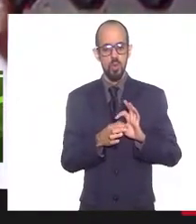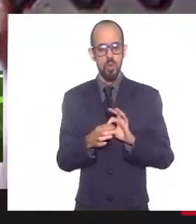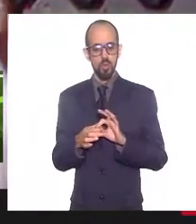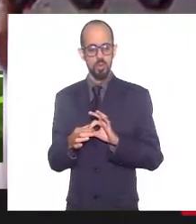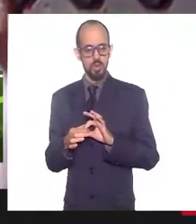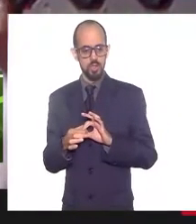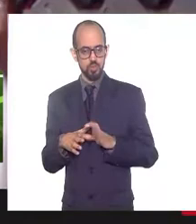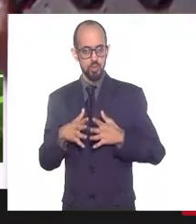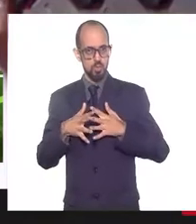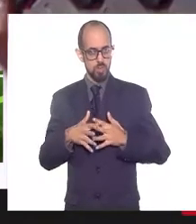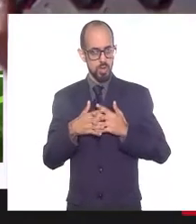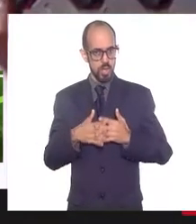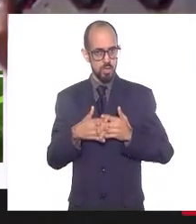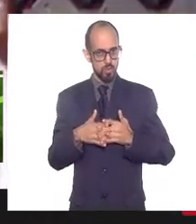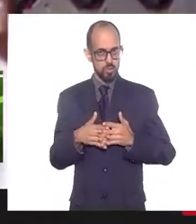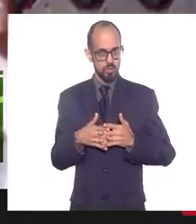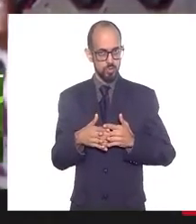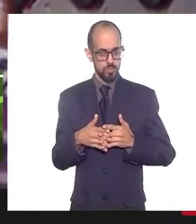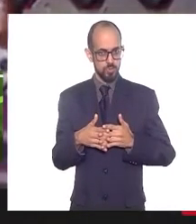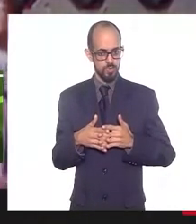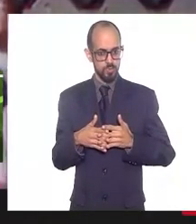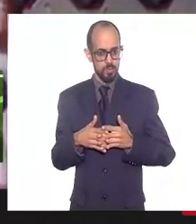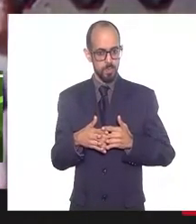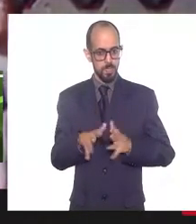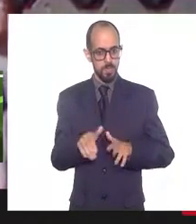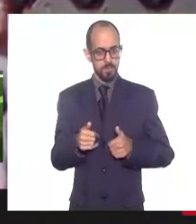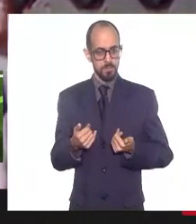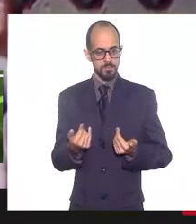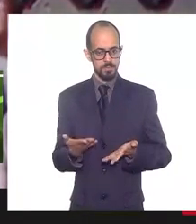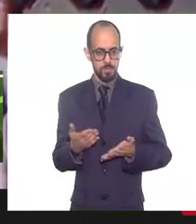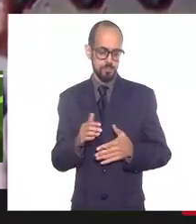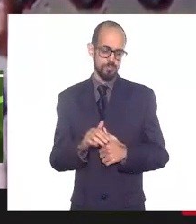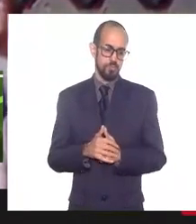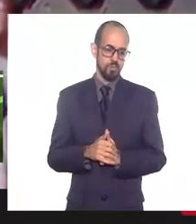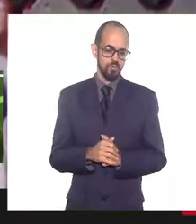delicada. Segundo, né,